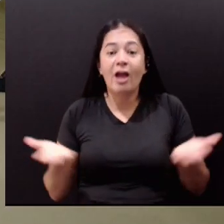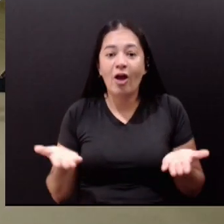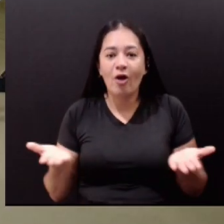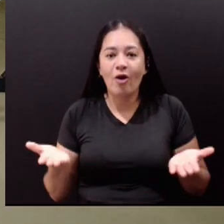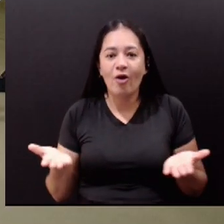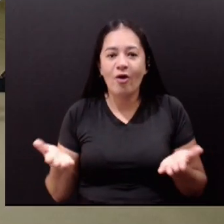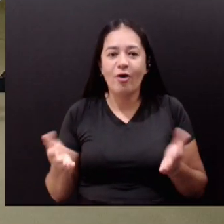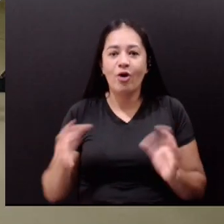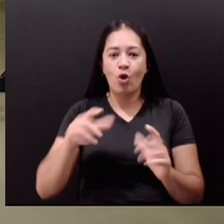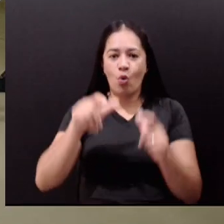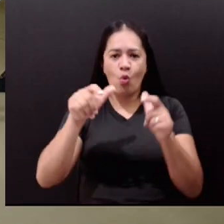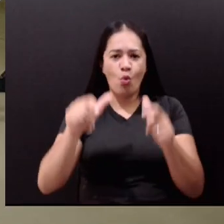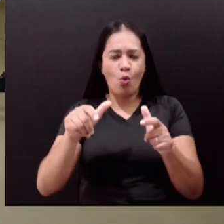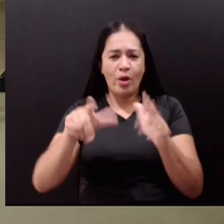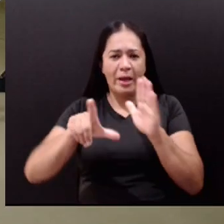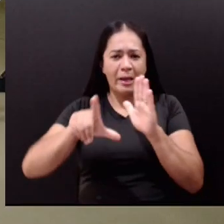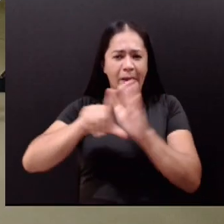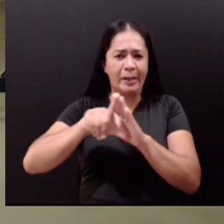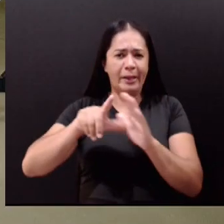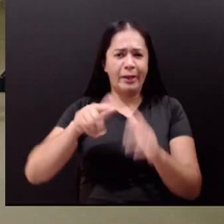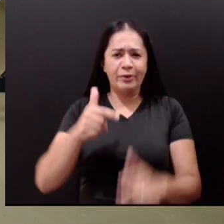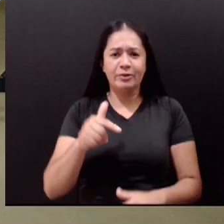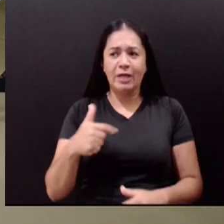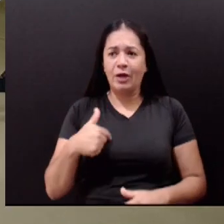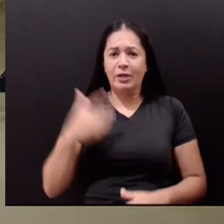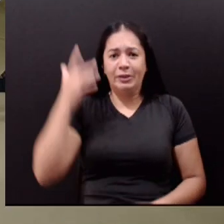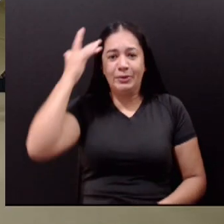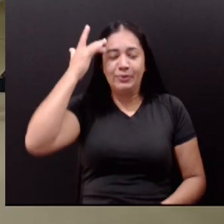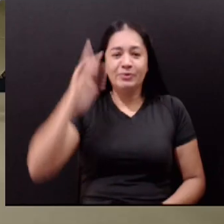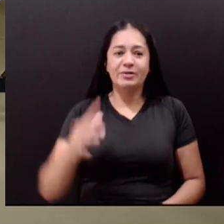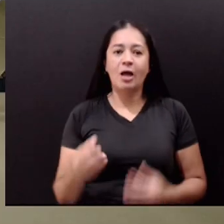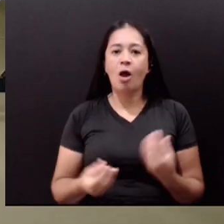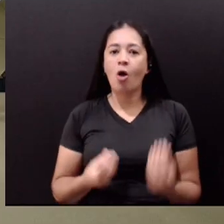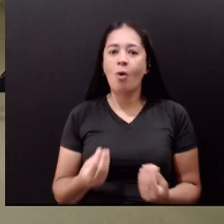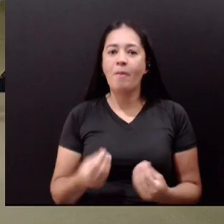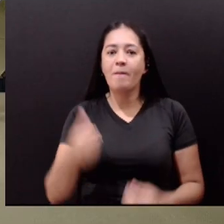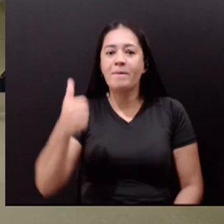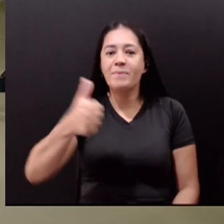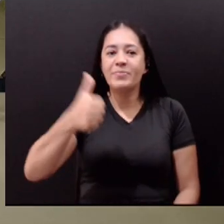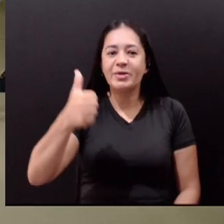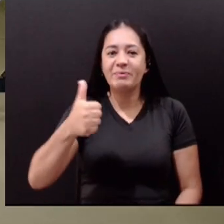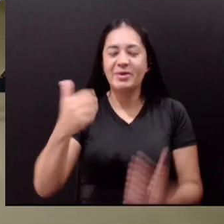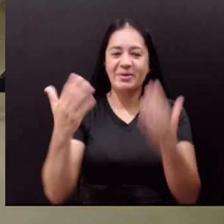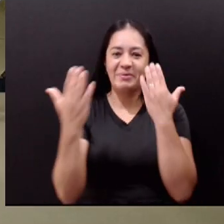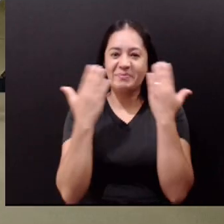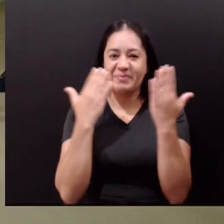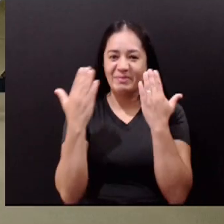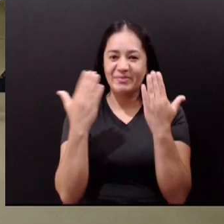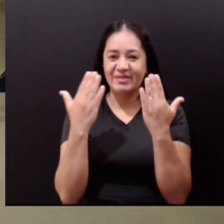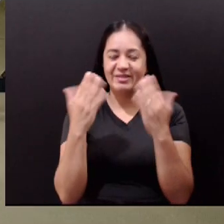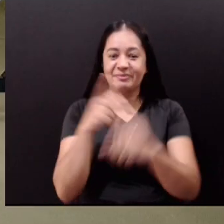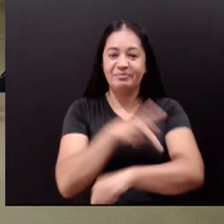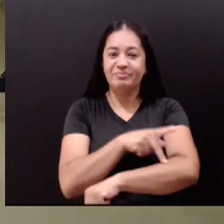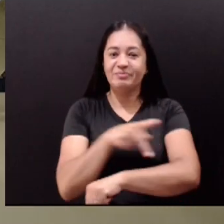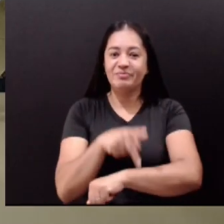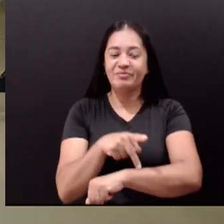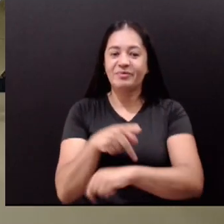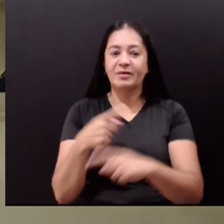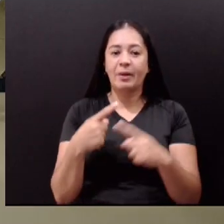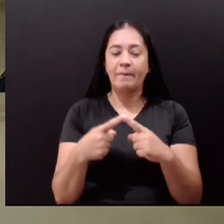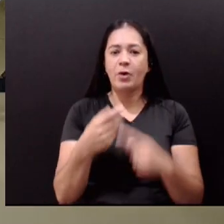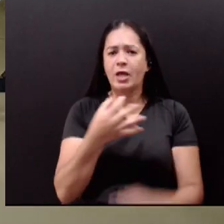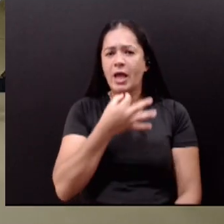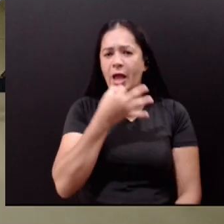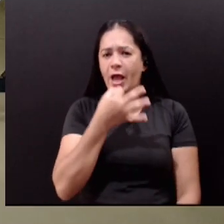gente pergunta, agora eu fiquei sem saber, vamos lá. Vamos primeiro para a Hum, psicopedagoga, porque esse achar terra sem